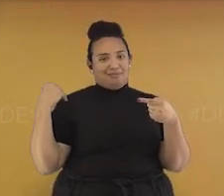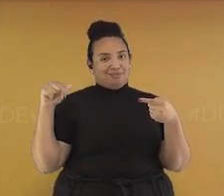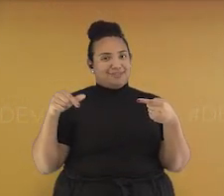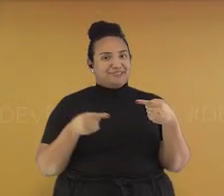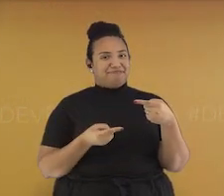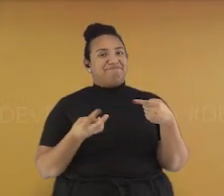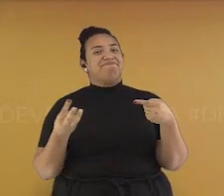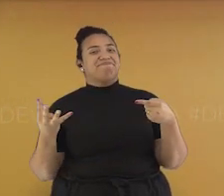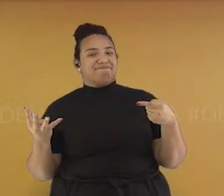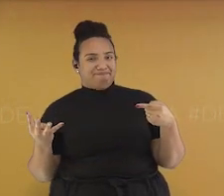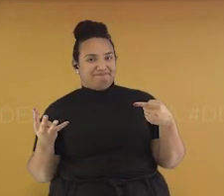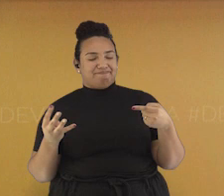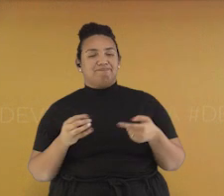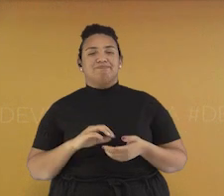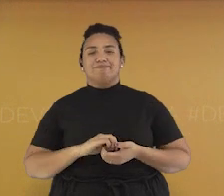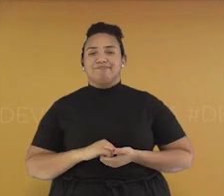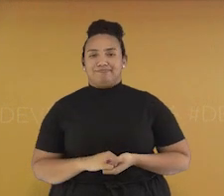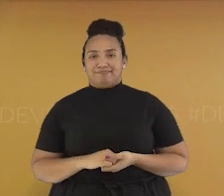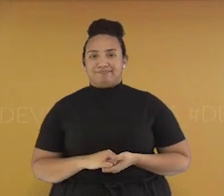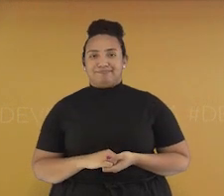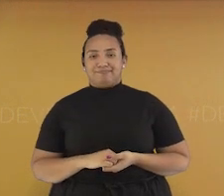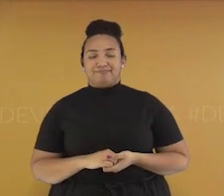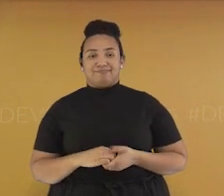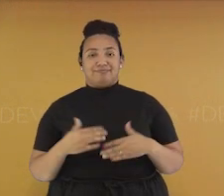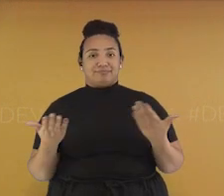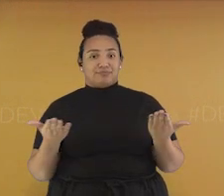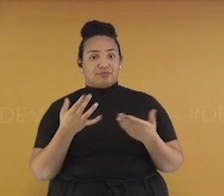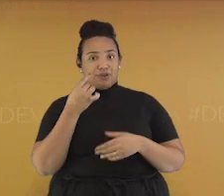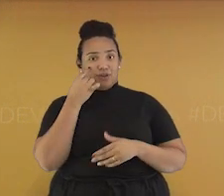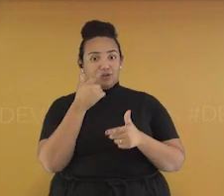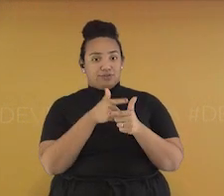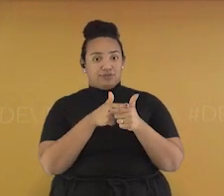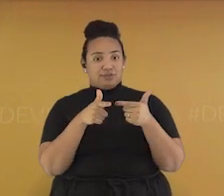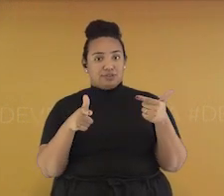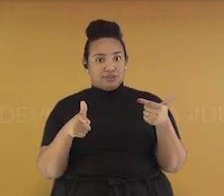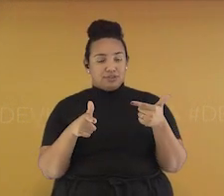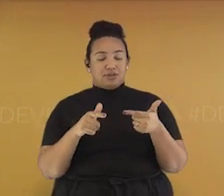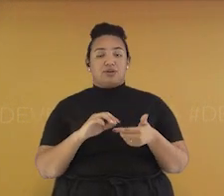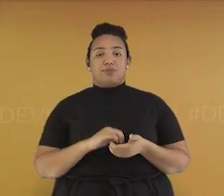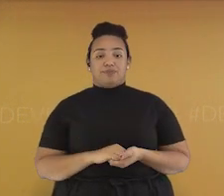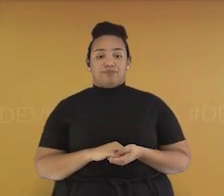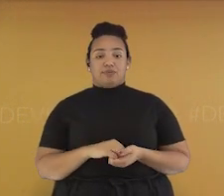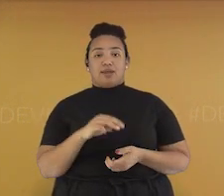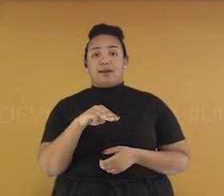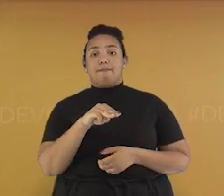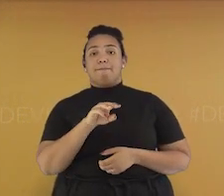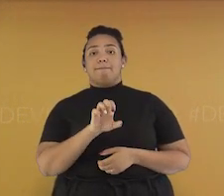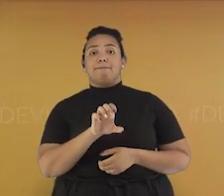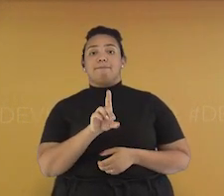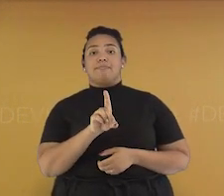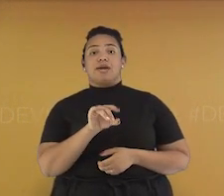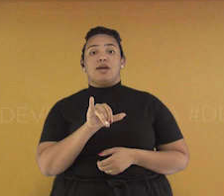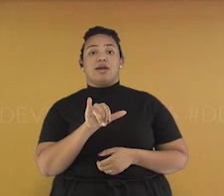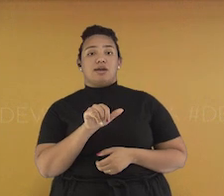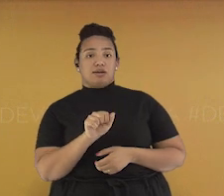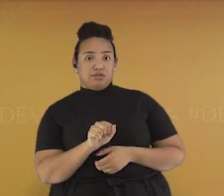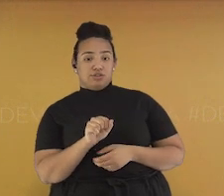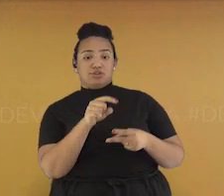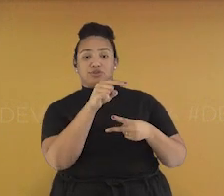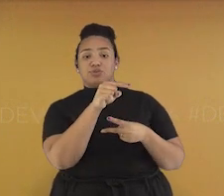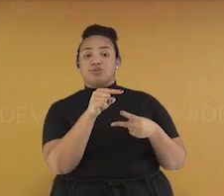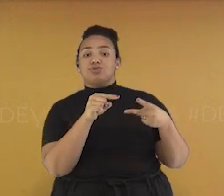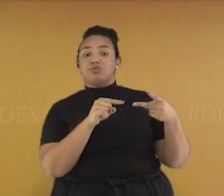é a quantidade de idade que temos. Fazendo essa divisão, iremos encontrar que a média de idade